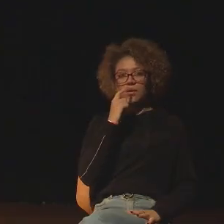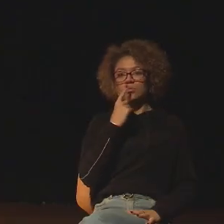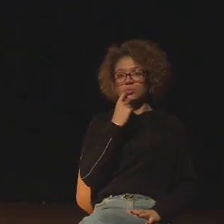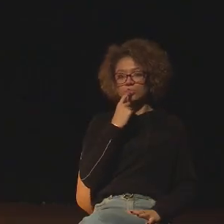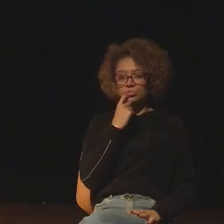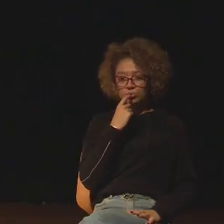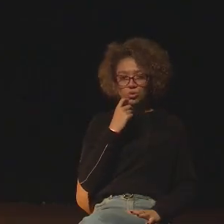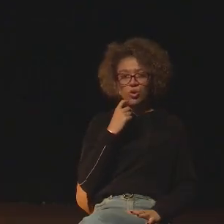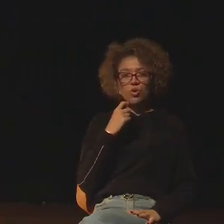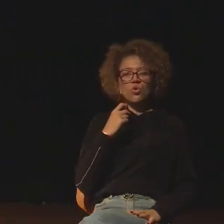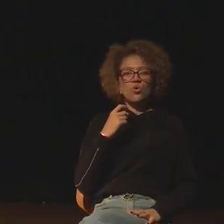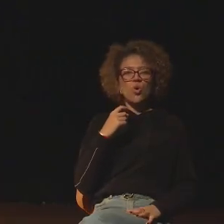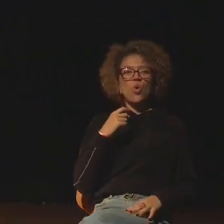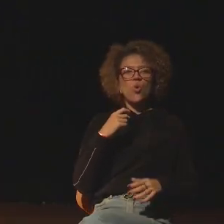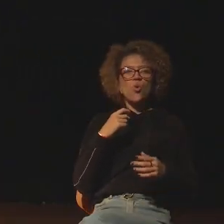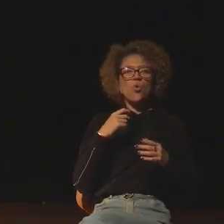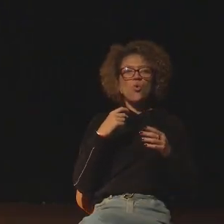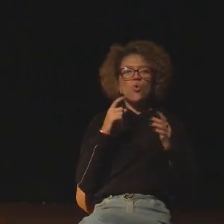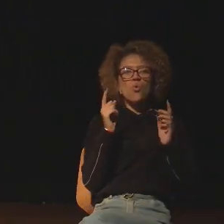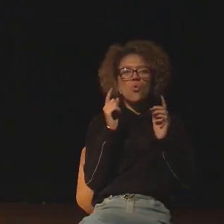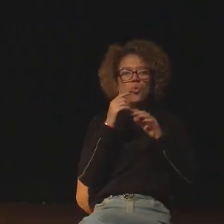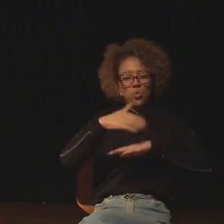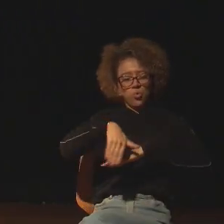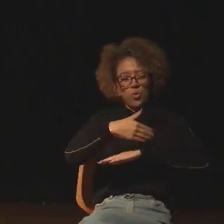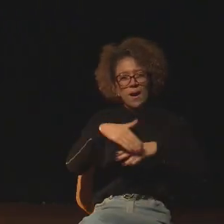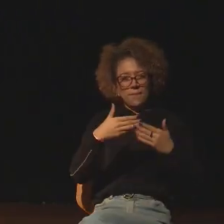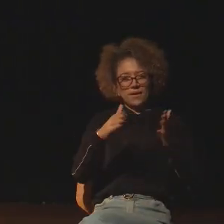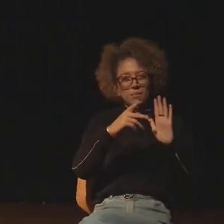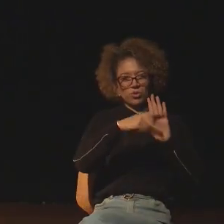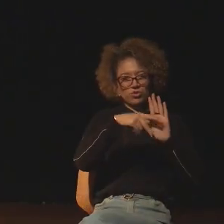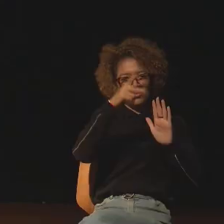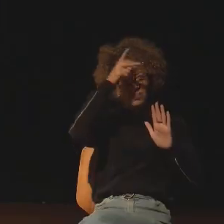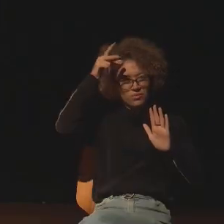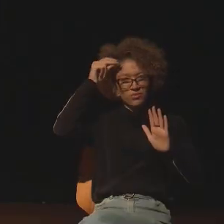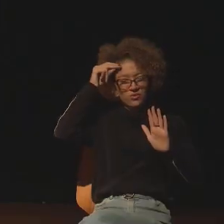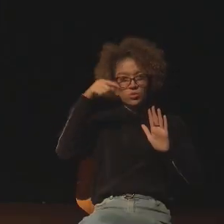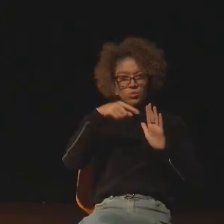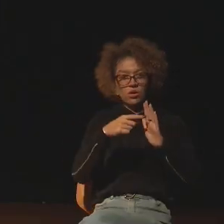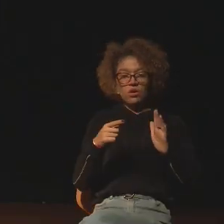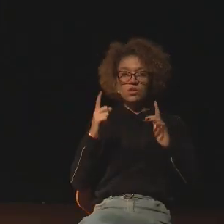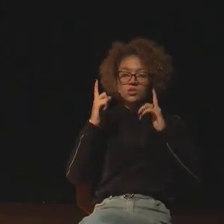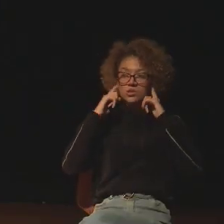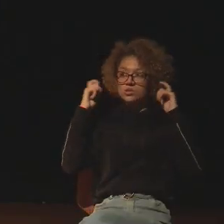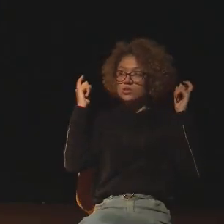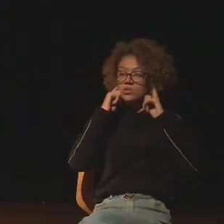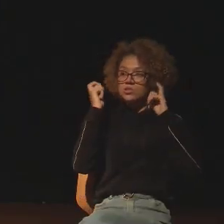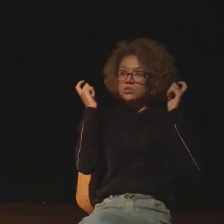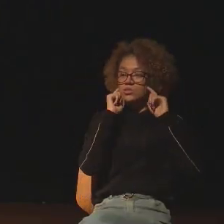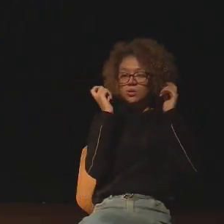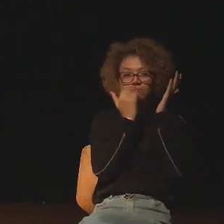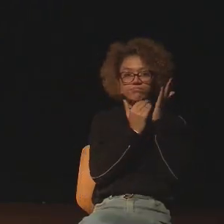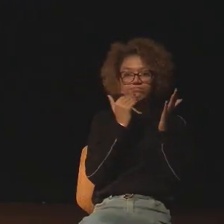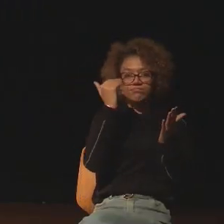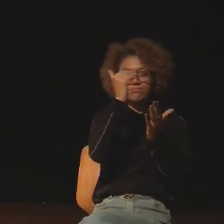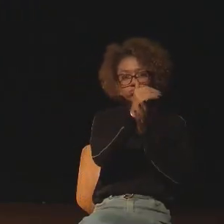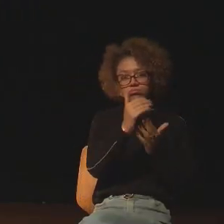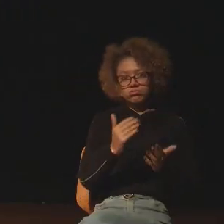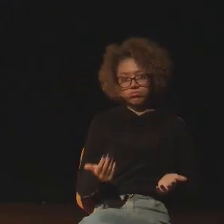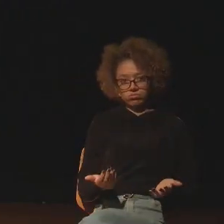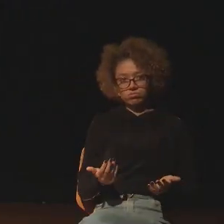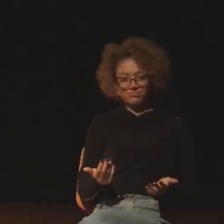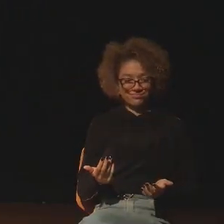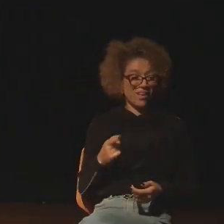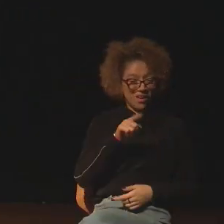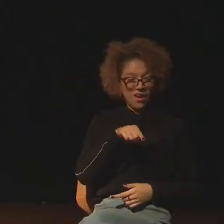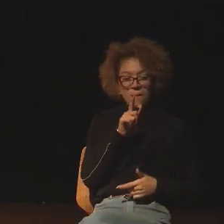né? Então já estamos aí há 1 ano em tentativas e tratativas de diálogo com a Prefeitura para poder lidar com um problema